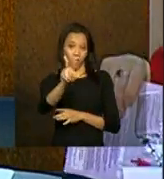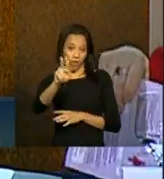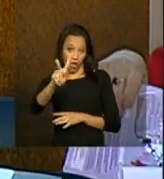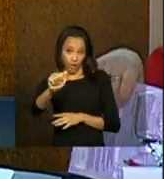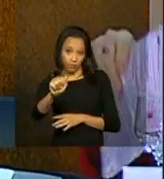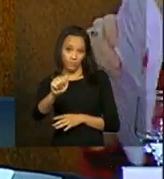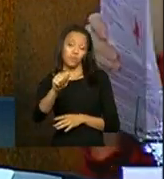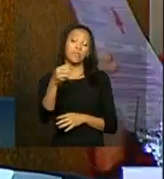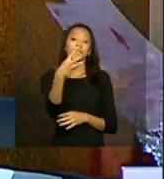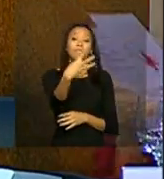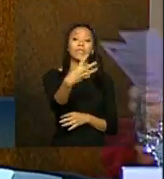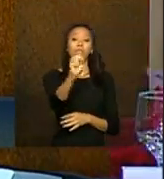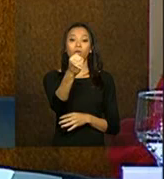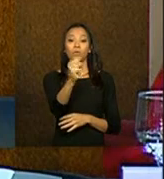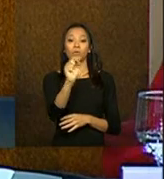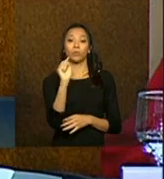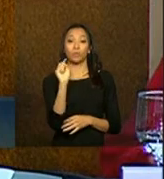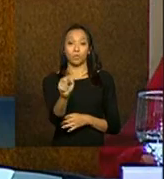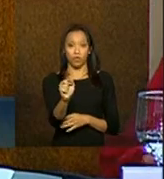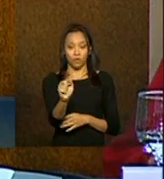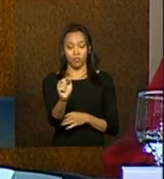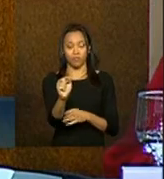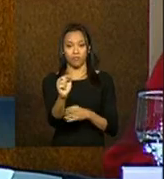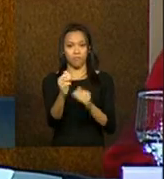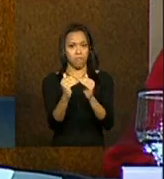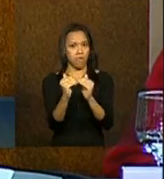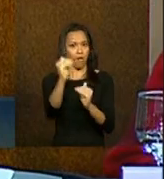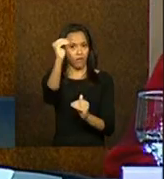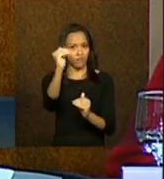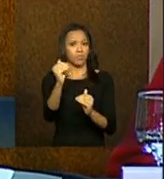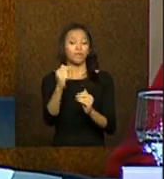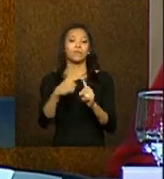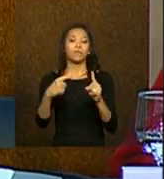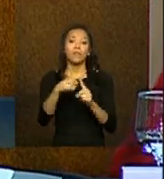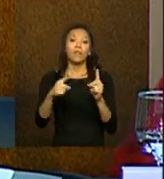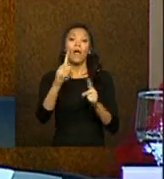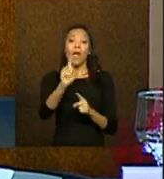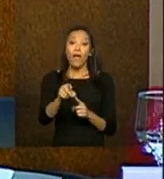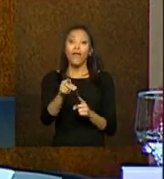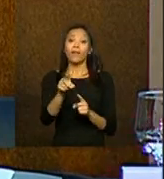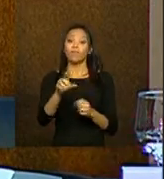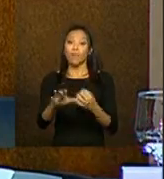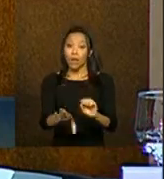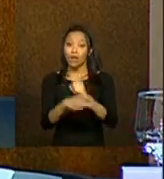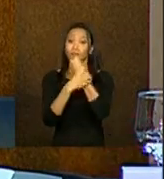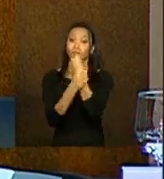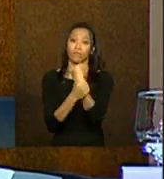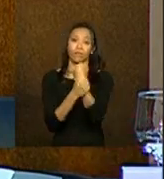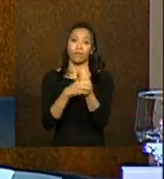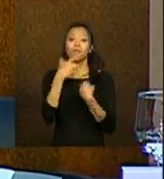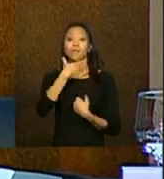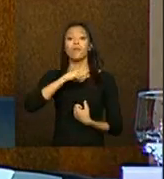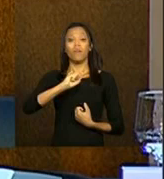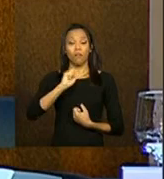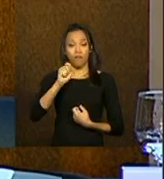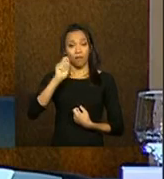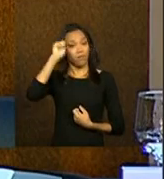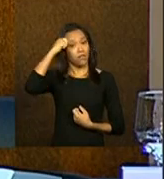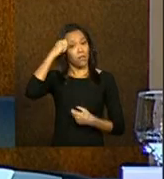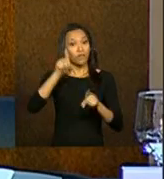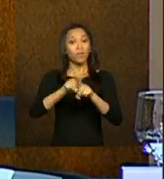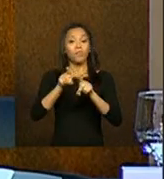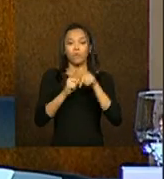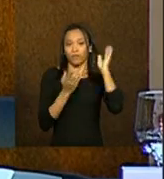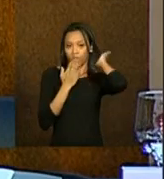quais 38.000, mais do que a metade são destinadas a estudantes negros, pardos ou indígenas.